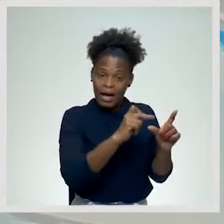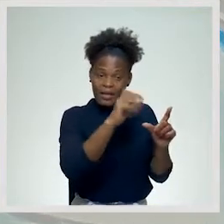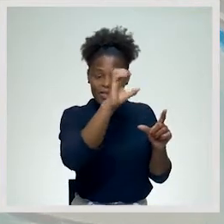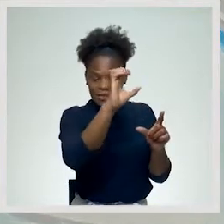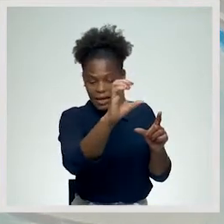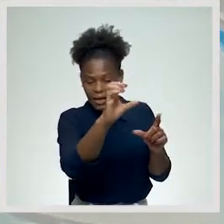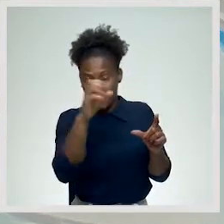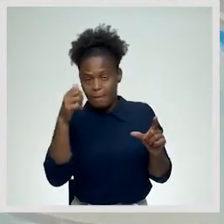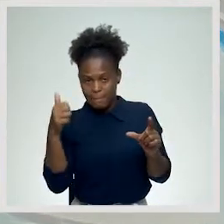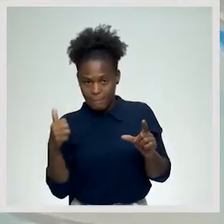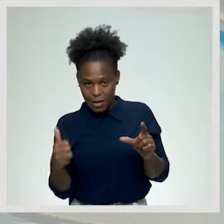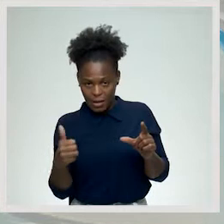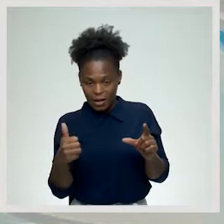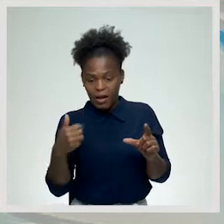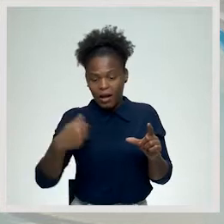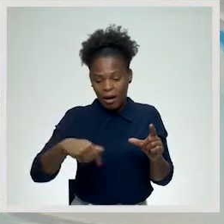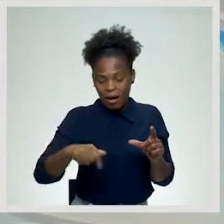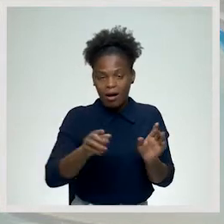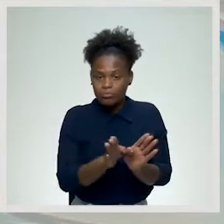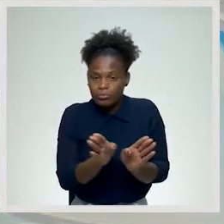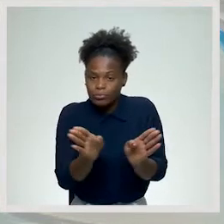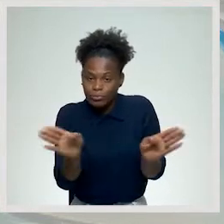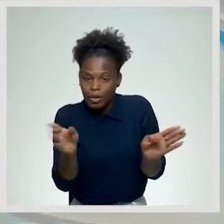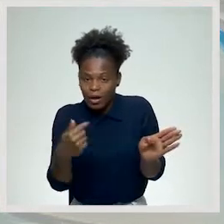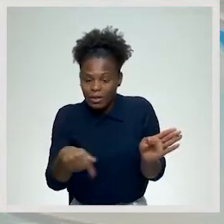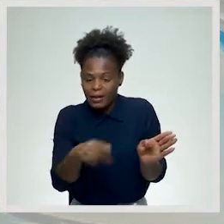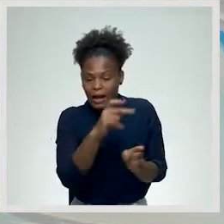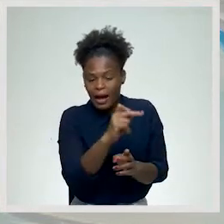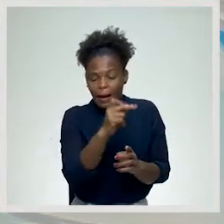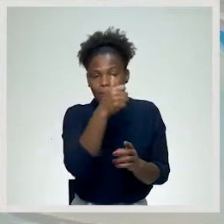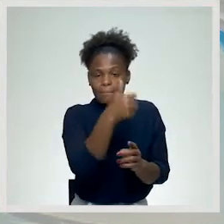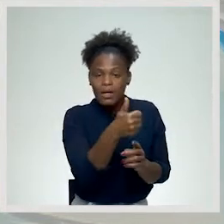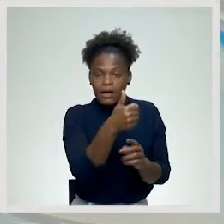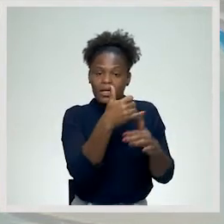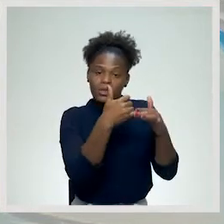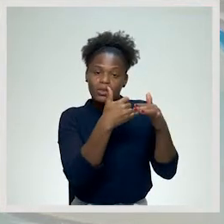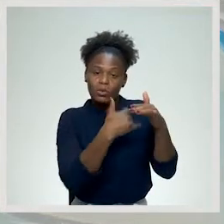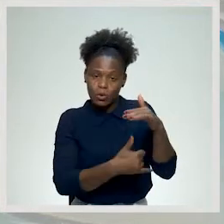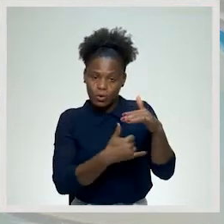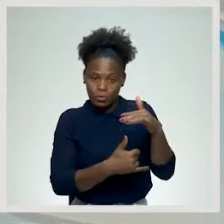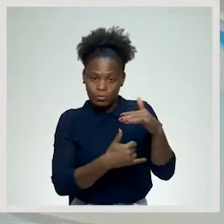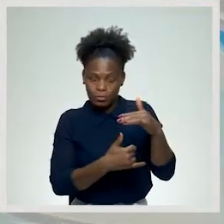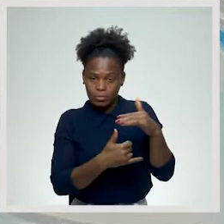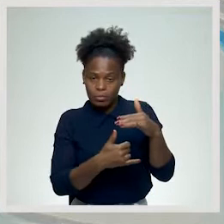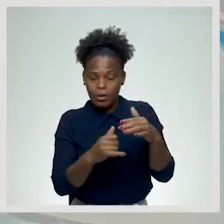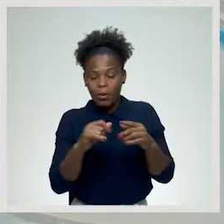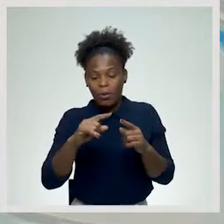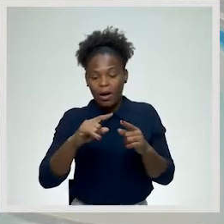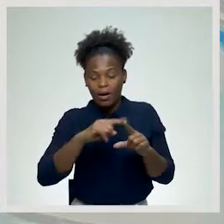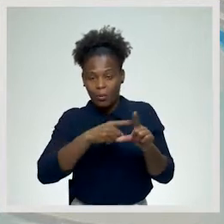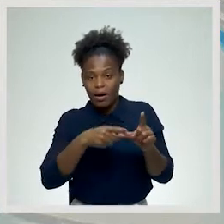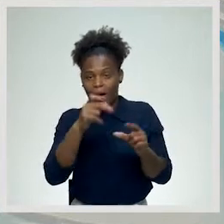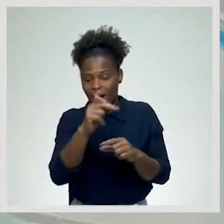ACB tem de amplitude AB sobre 2. O